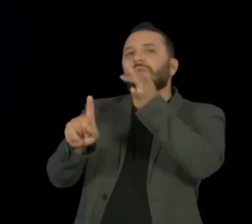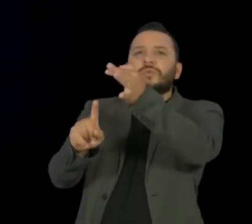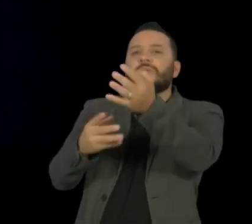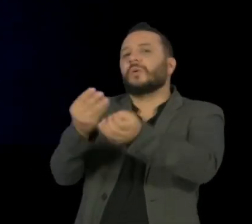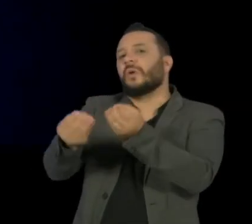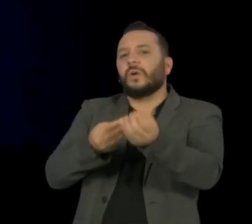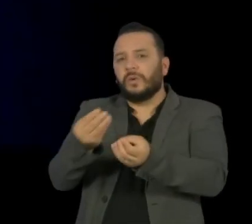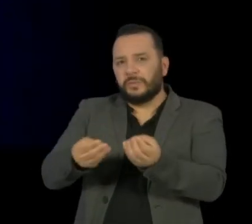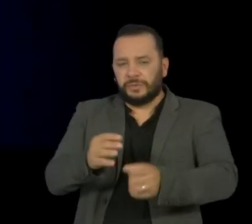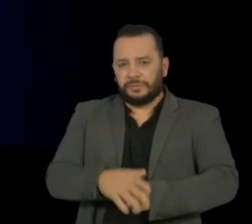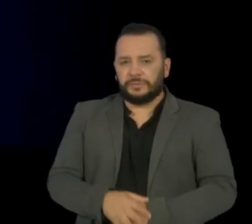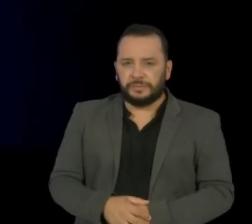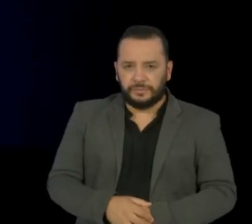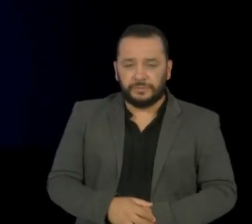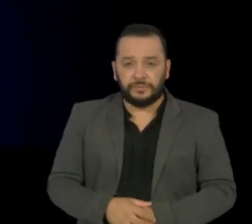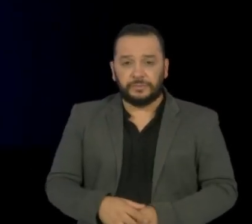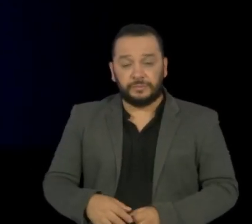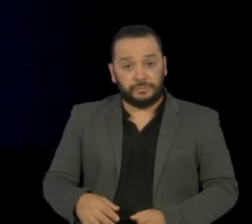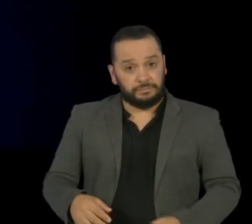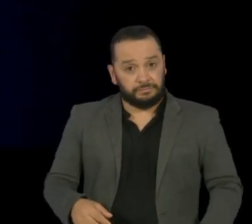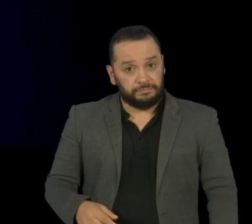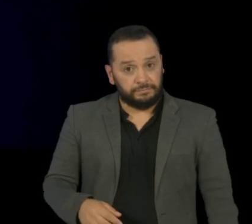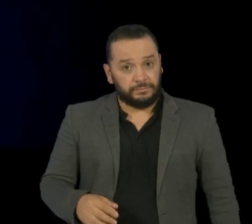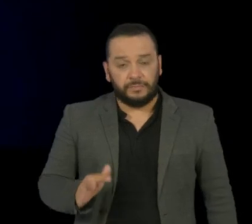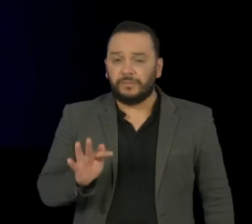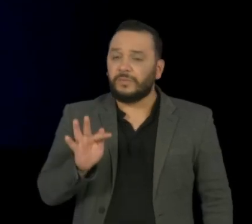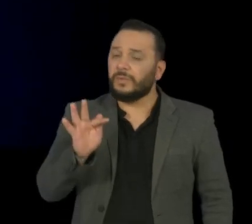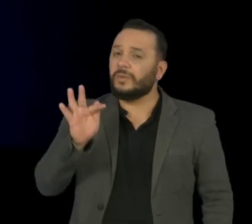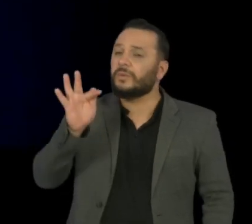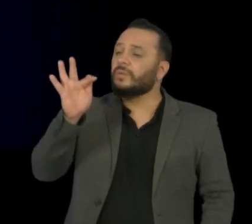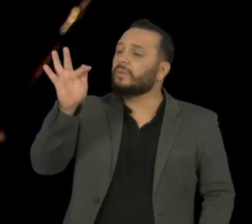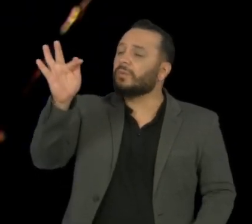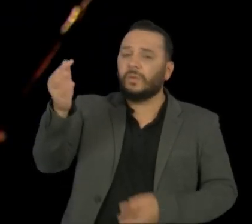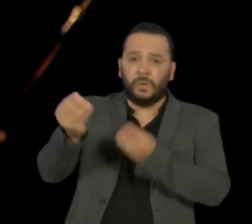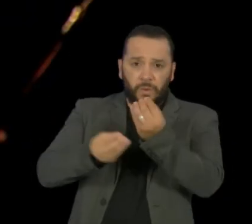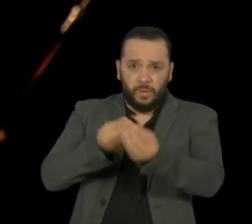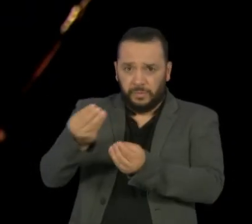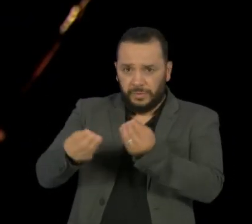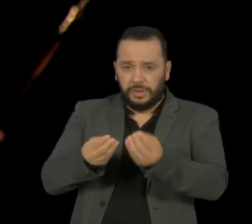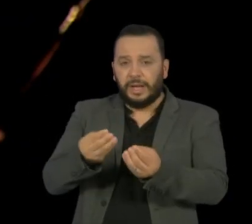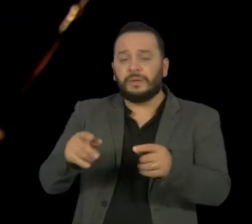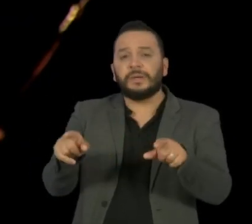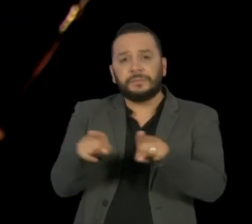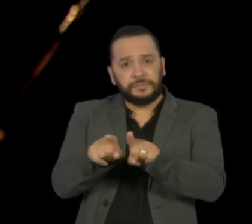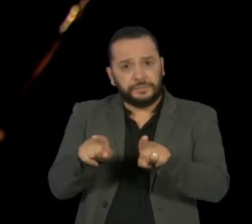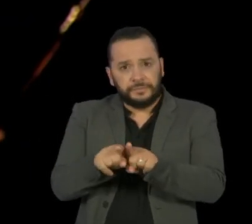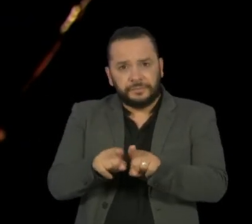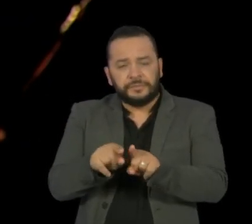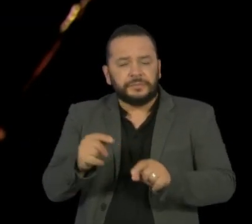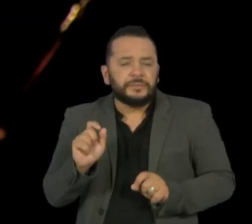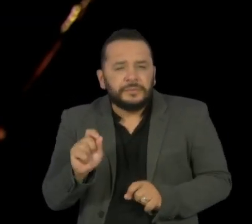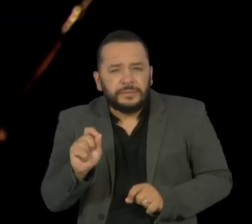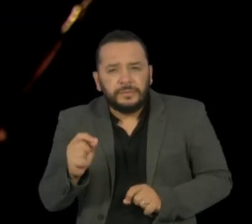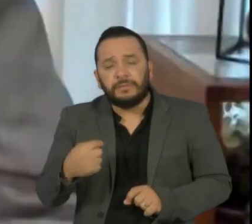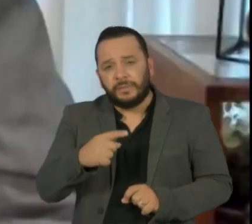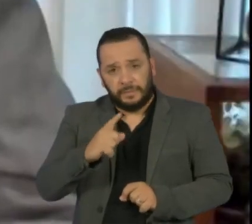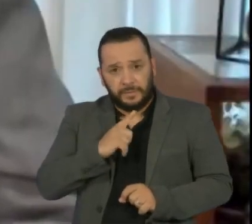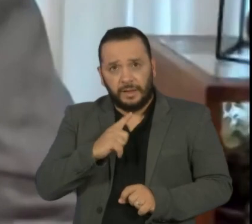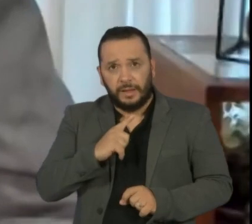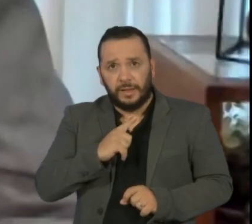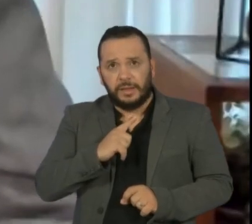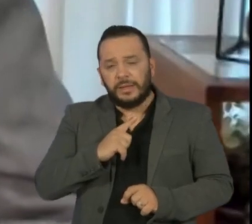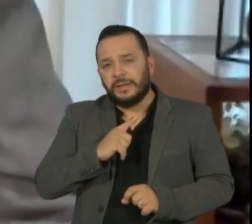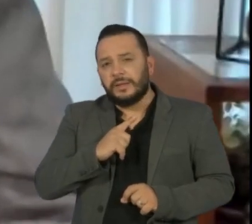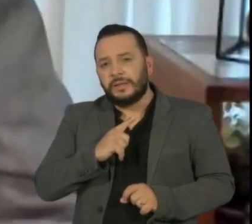que será que se destina? A música cajuína, ela foi a inspiração original do ponto de partida,